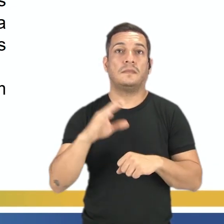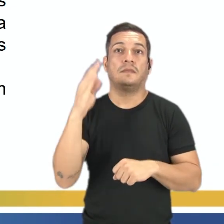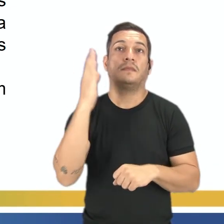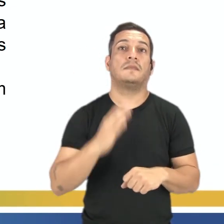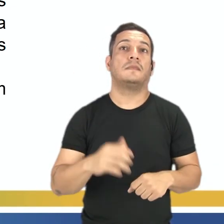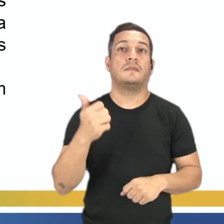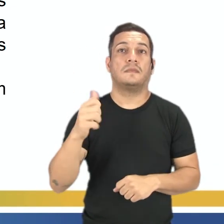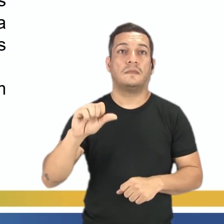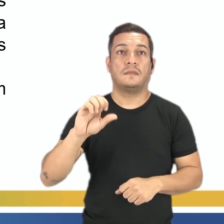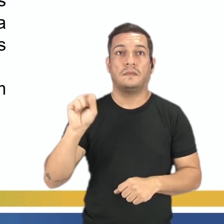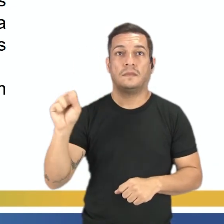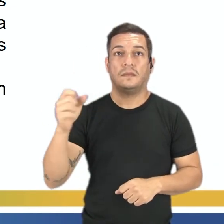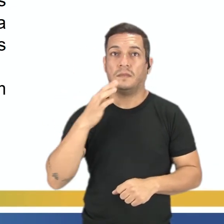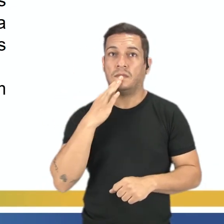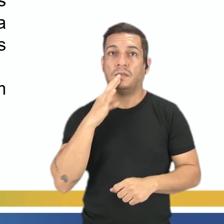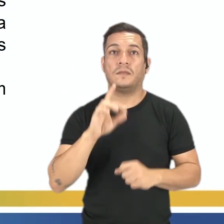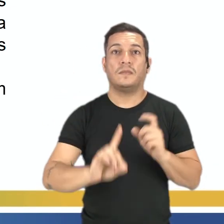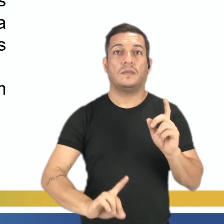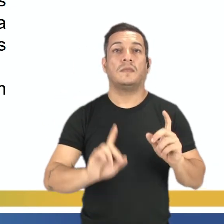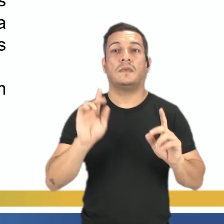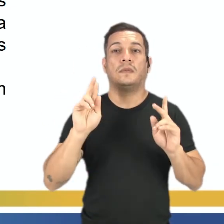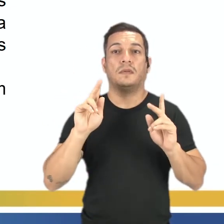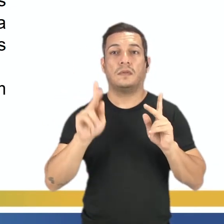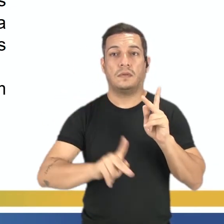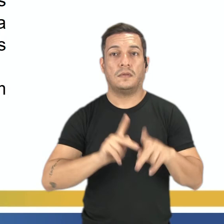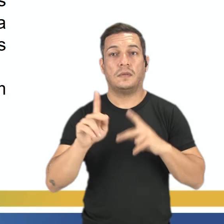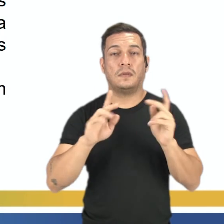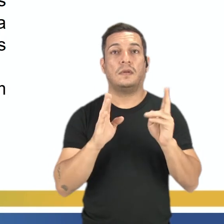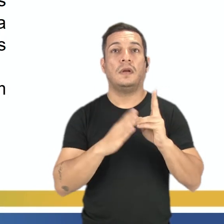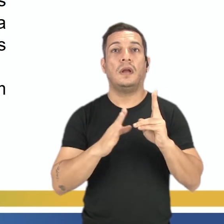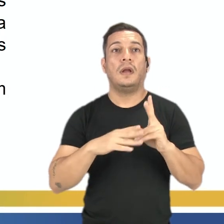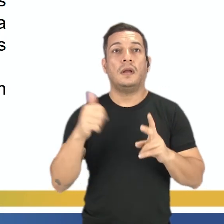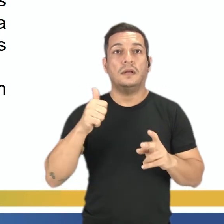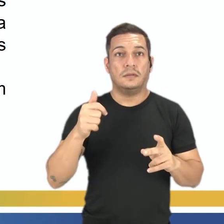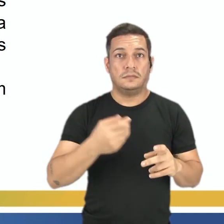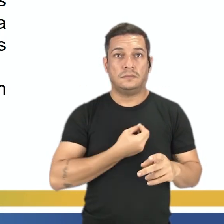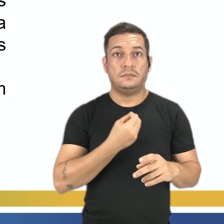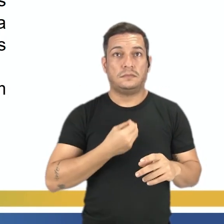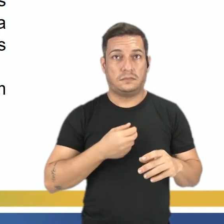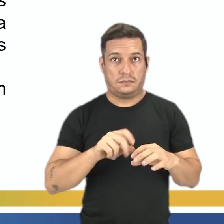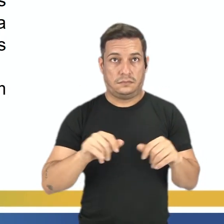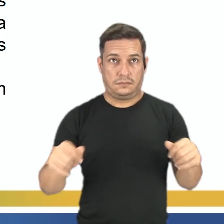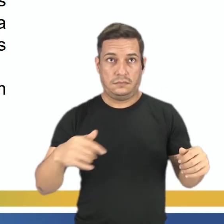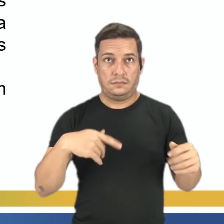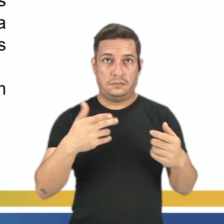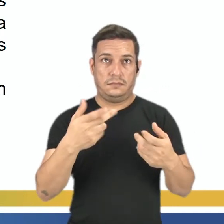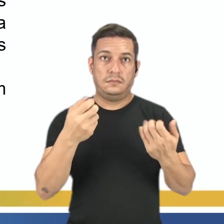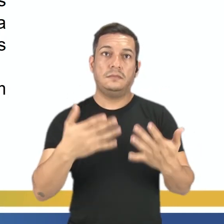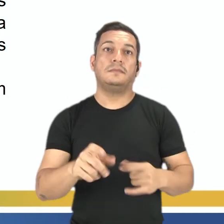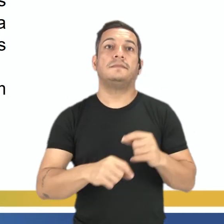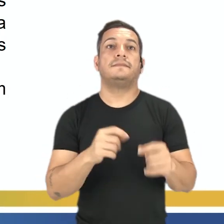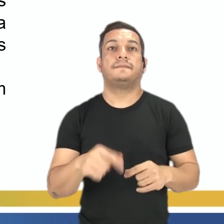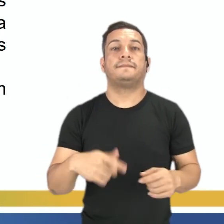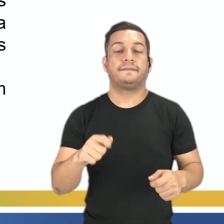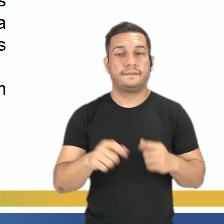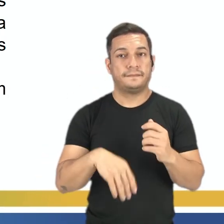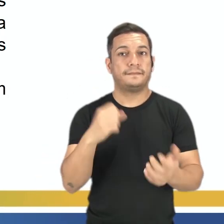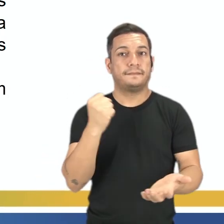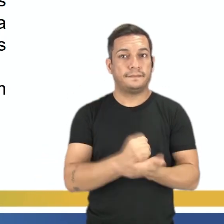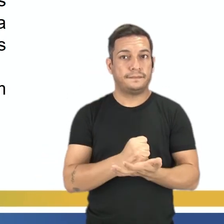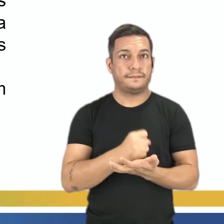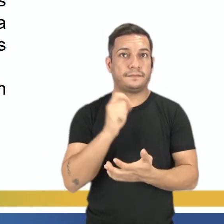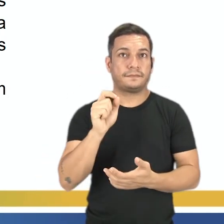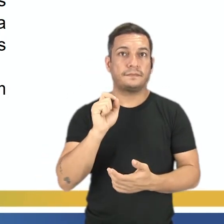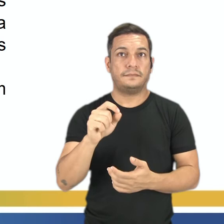Brasileira de 1988 reconheceu o direito dos povos indígenas como primeiros habitantes da terra e estabeleceu que esta deveria ser demarcada.